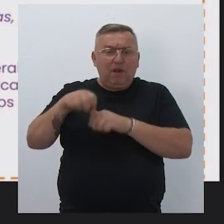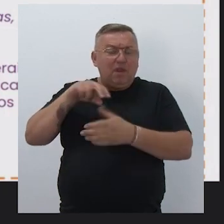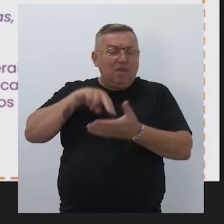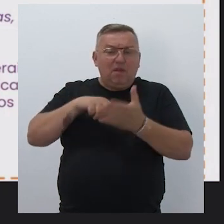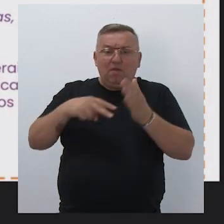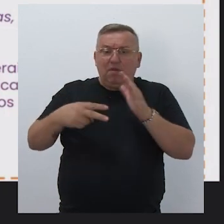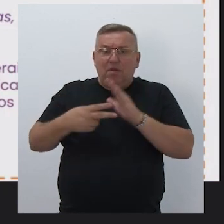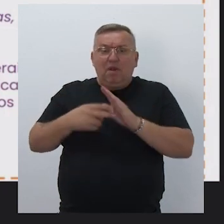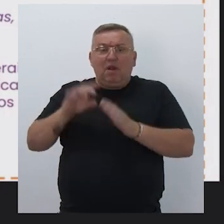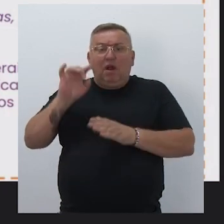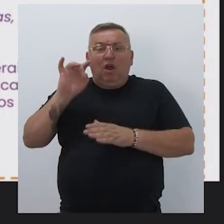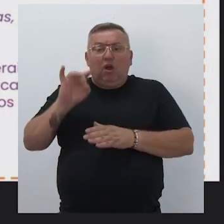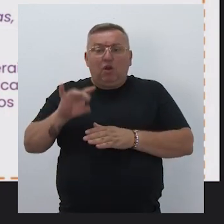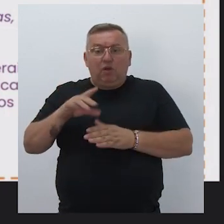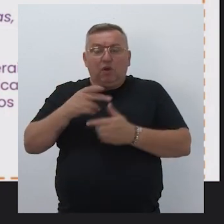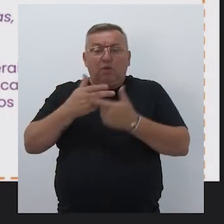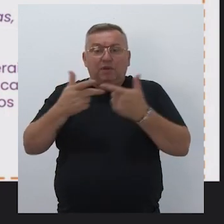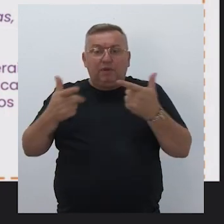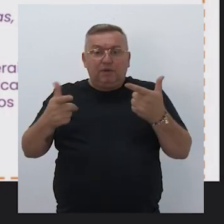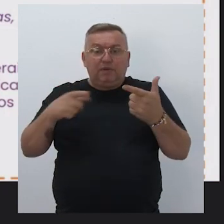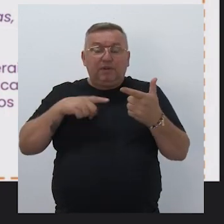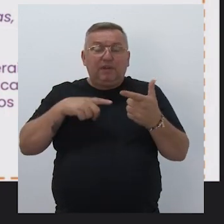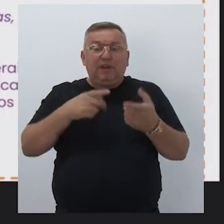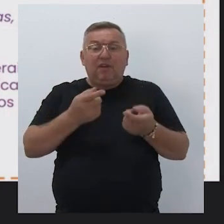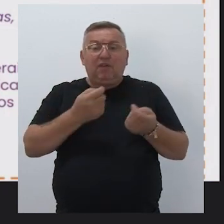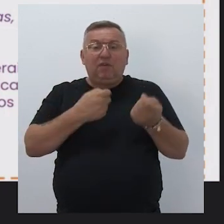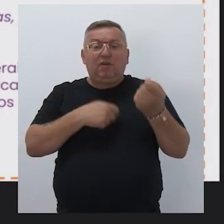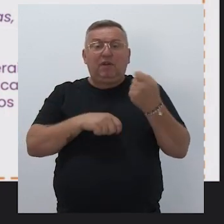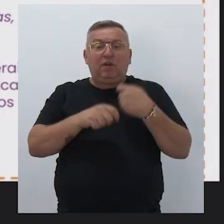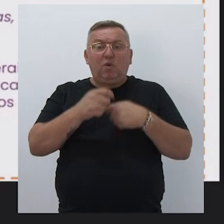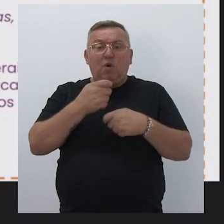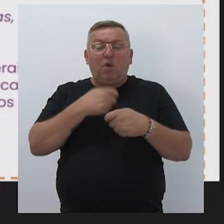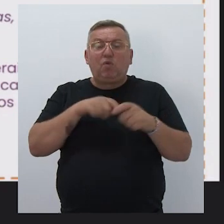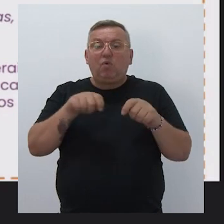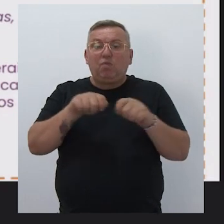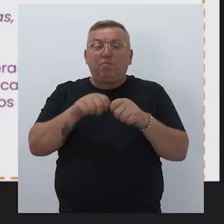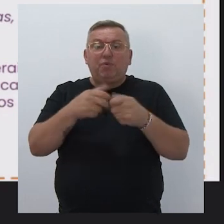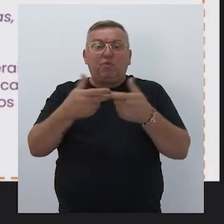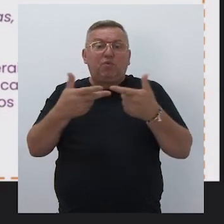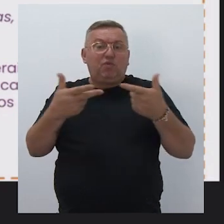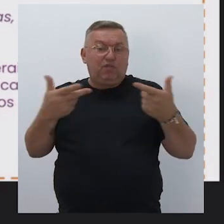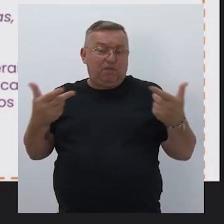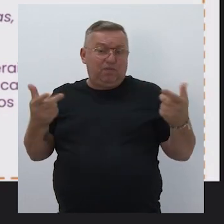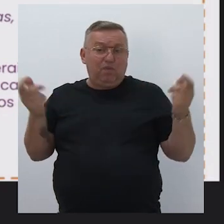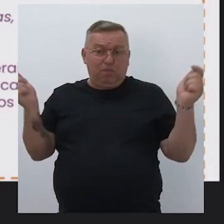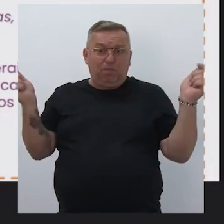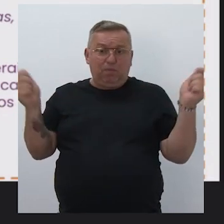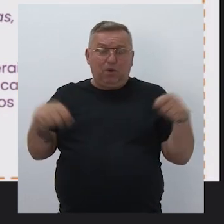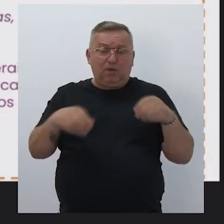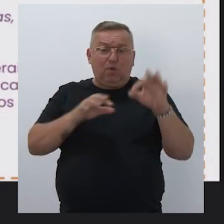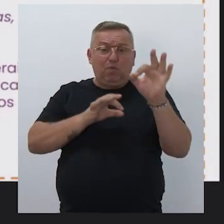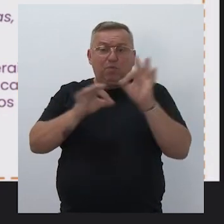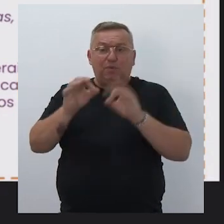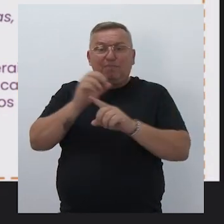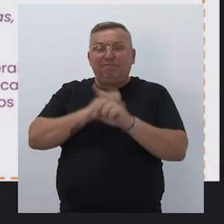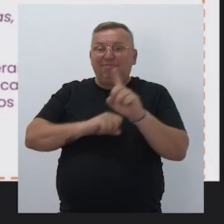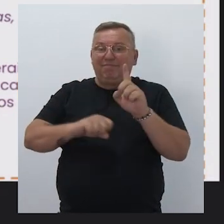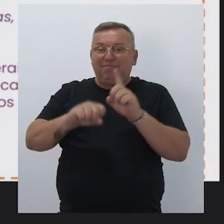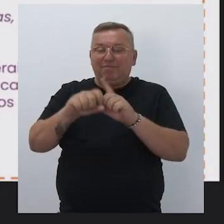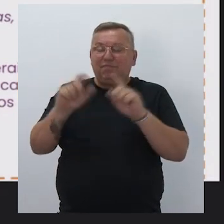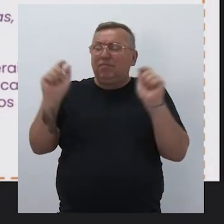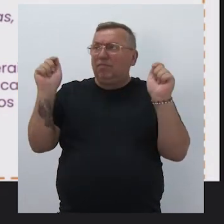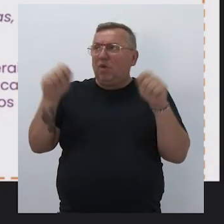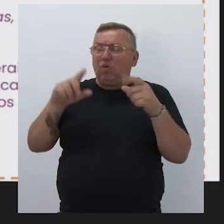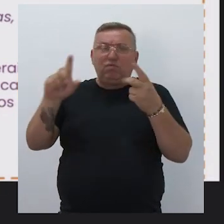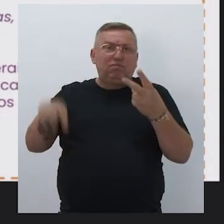dizer só algo que seja um negócio produtivo. Pode ser um projeto social, pode